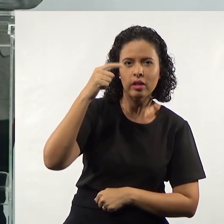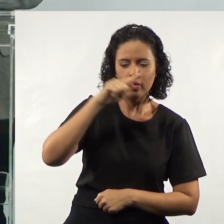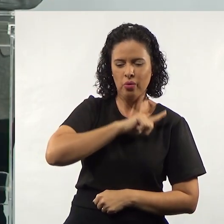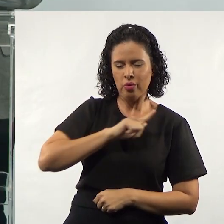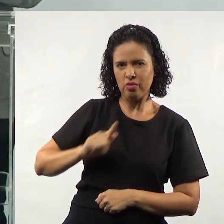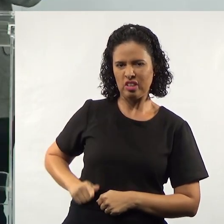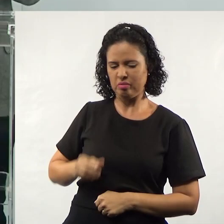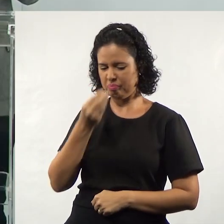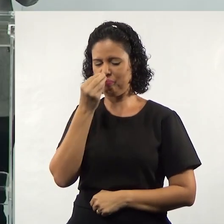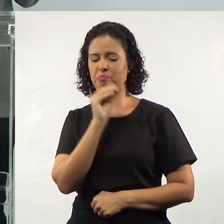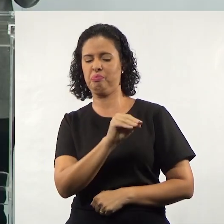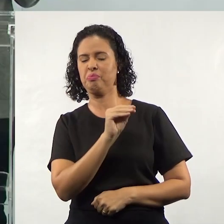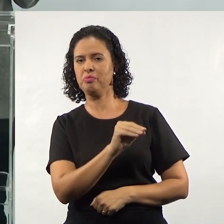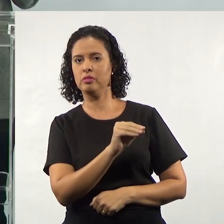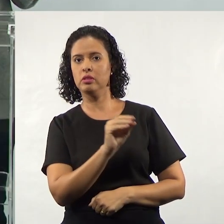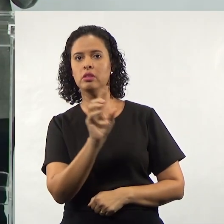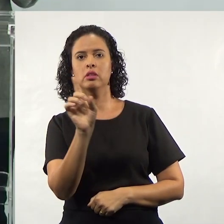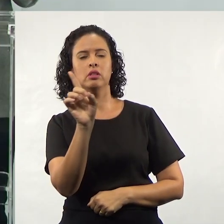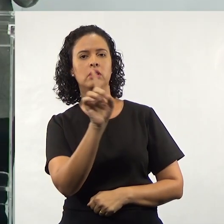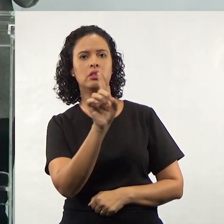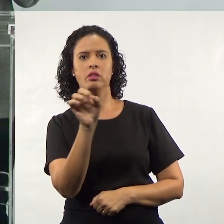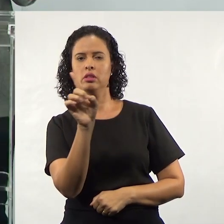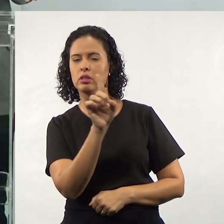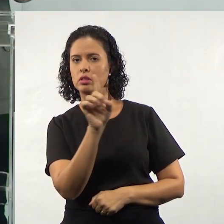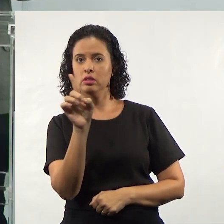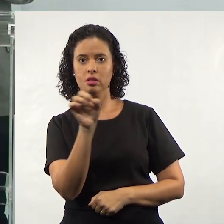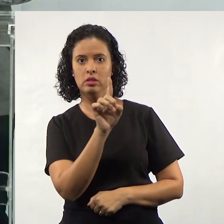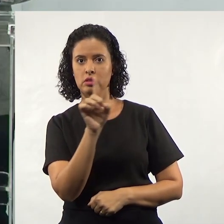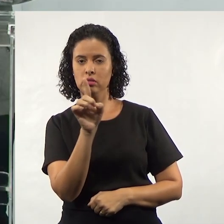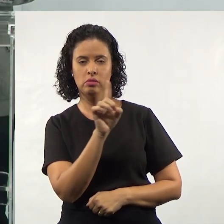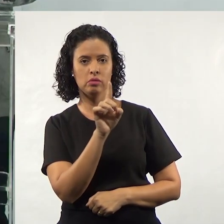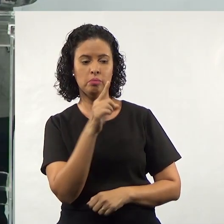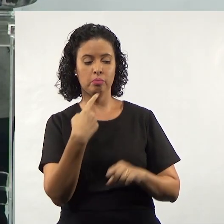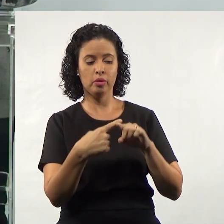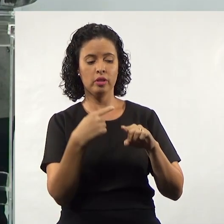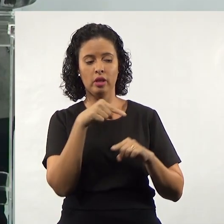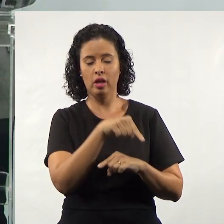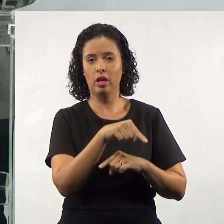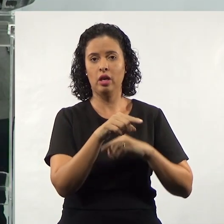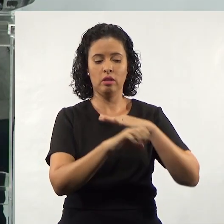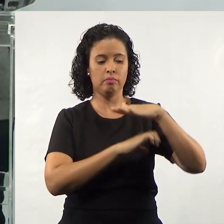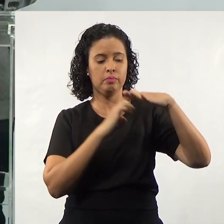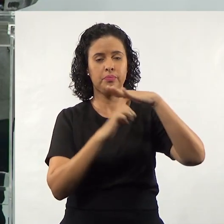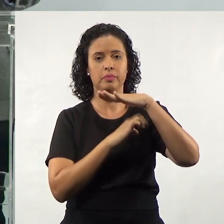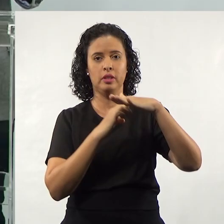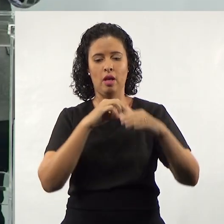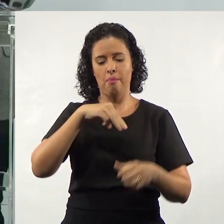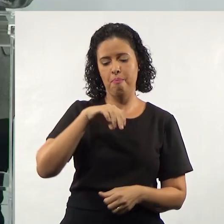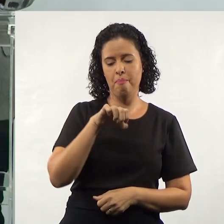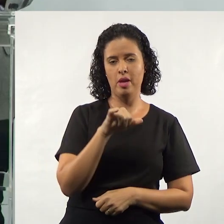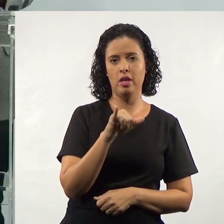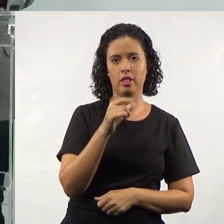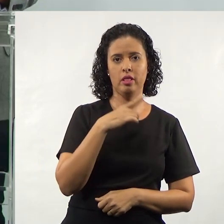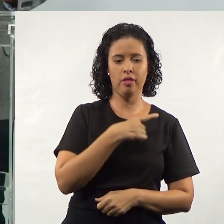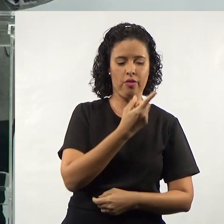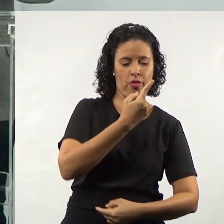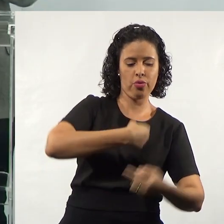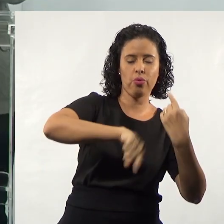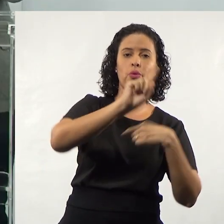administração pública, ela iria deixar de olhar para algo que traz um retorno muito bom? Jamais. É claro que ela vai